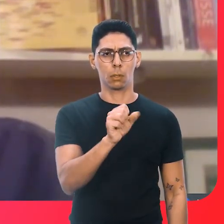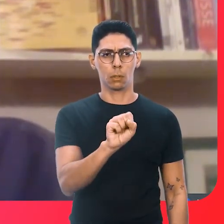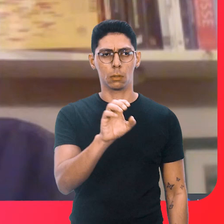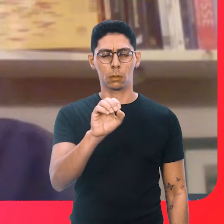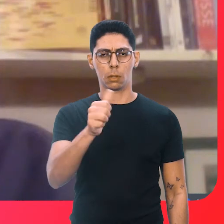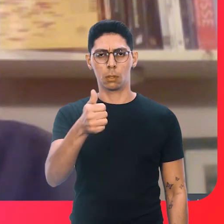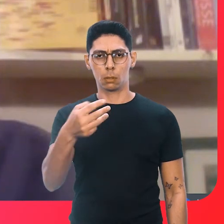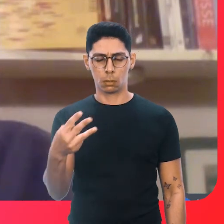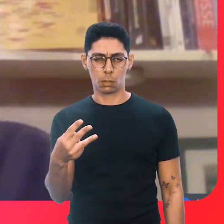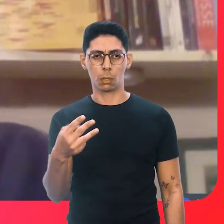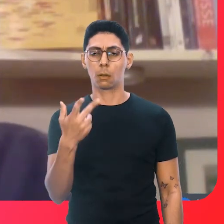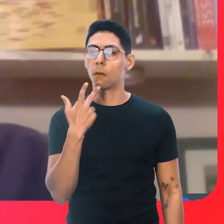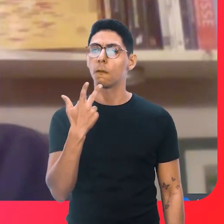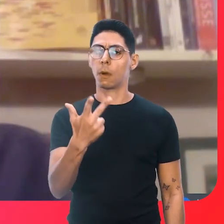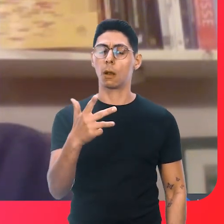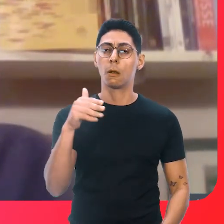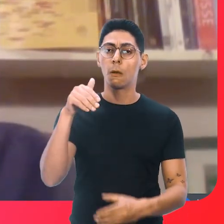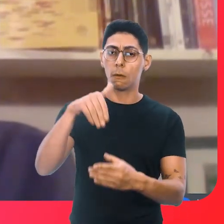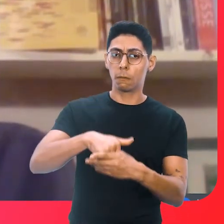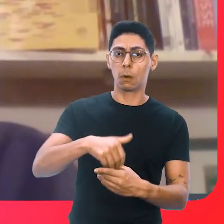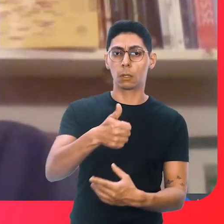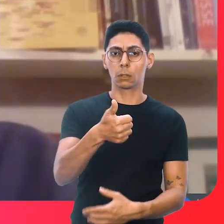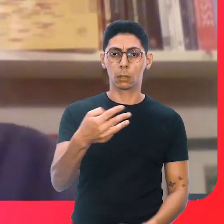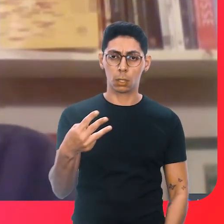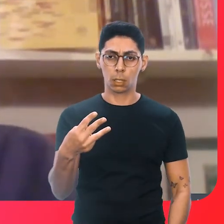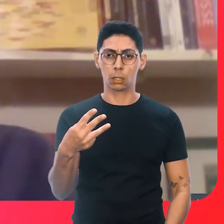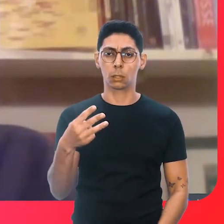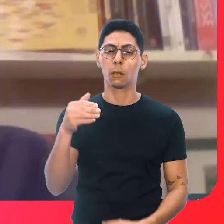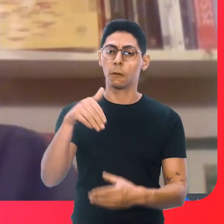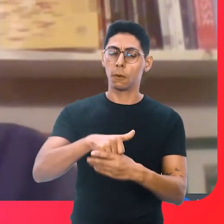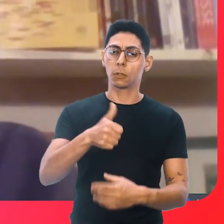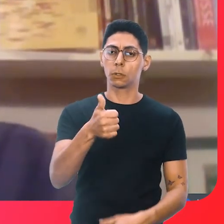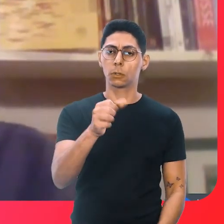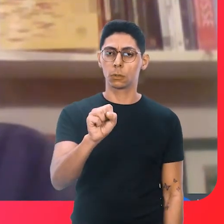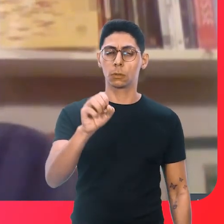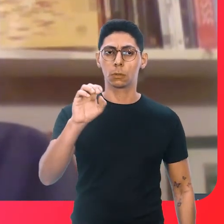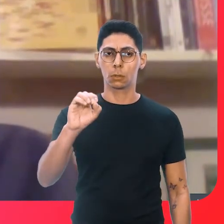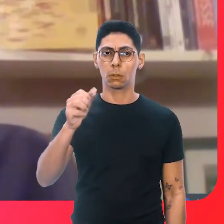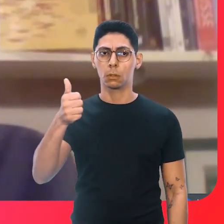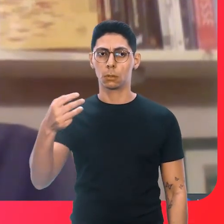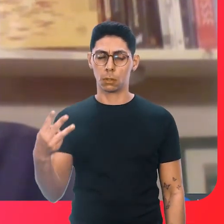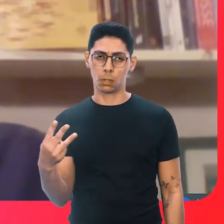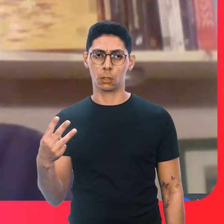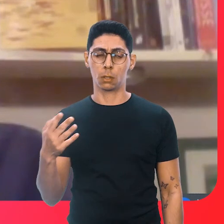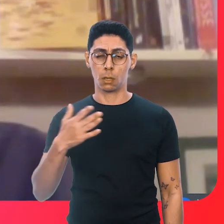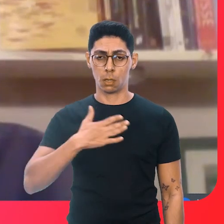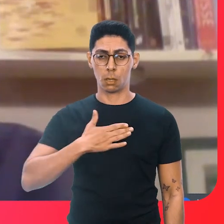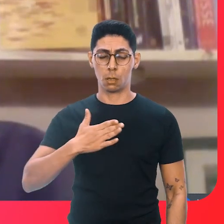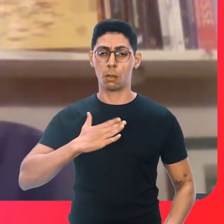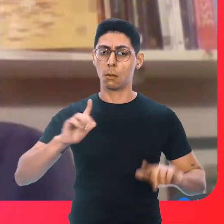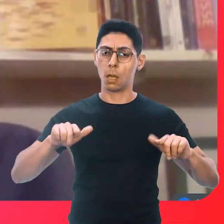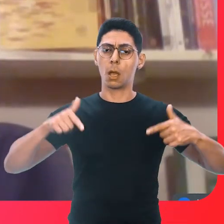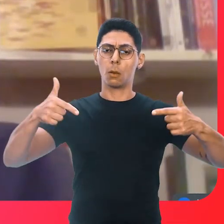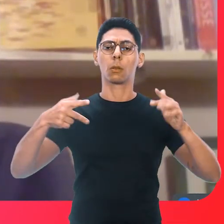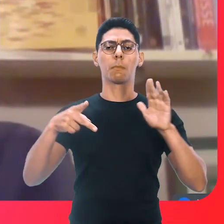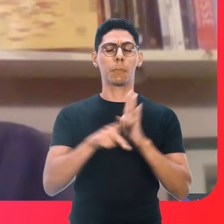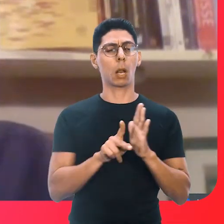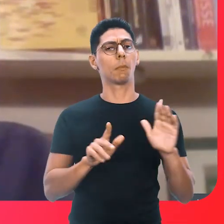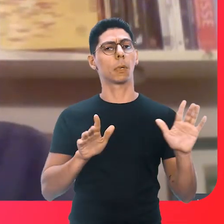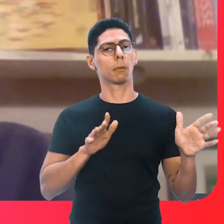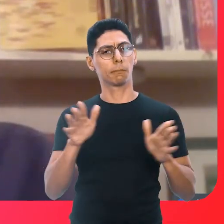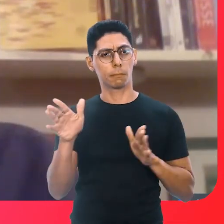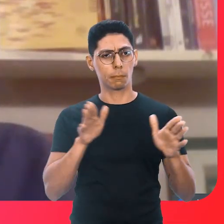18013, eu digo assim, vote 13, vote 18013. E a minha bandeira é a bandeira da acessibilidade.